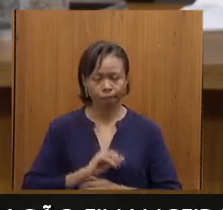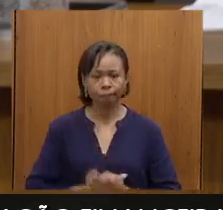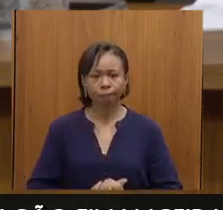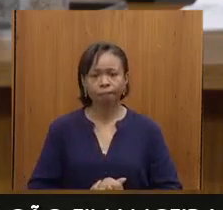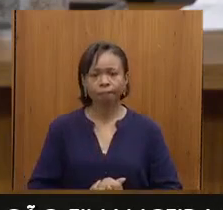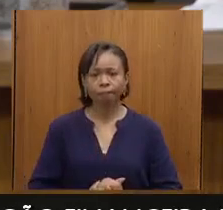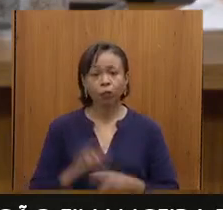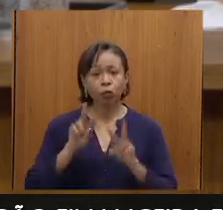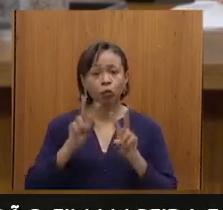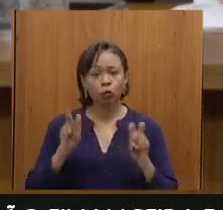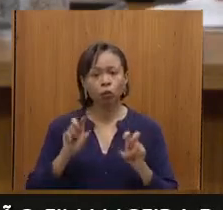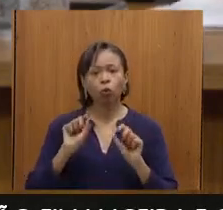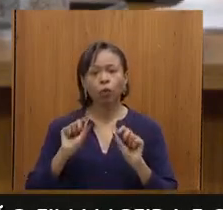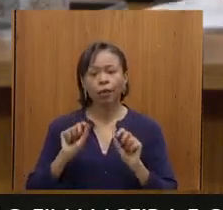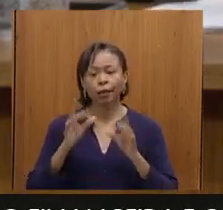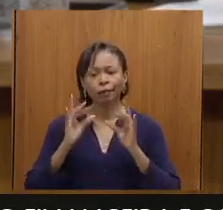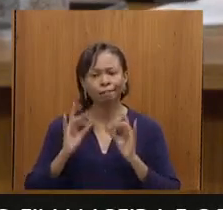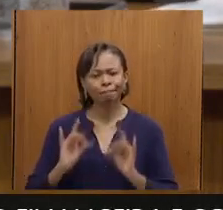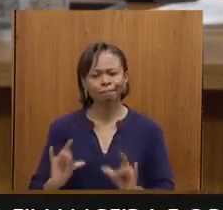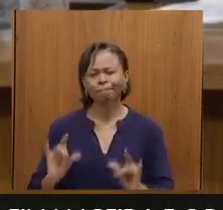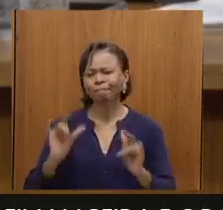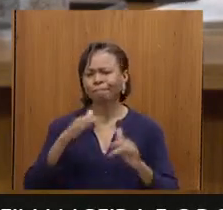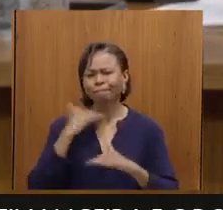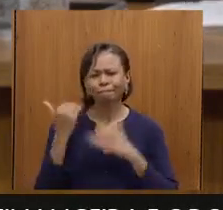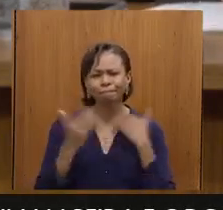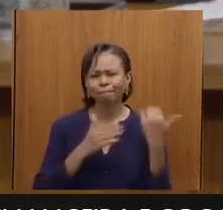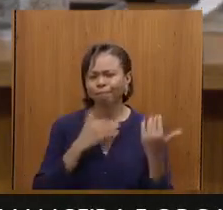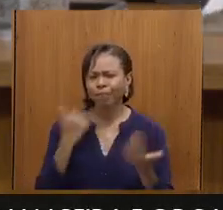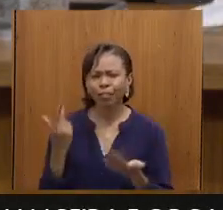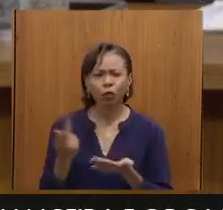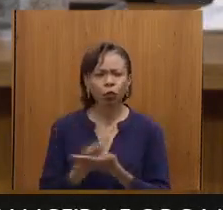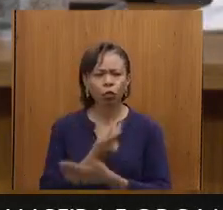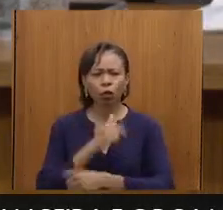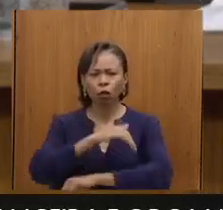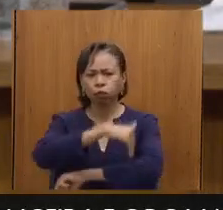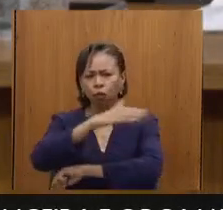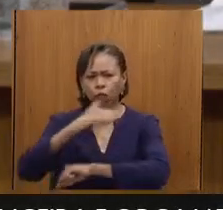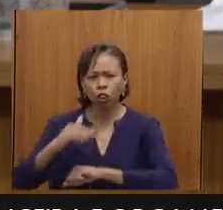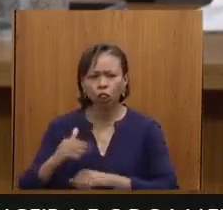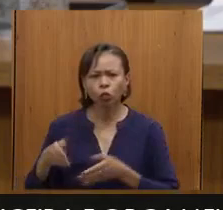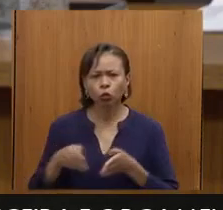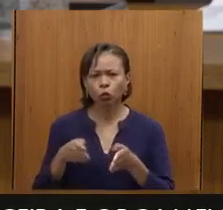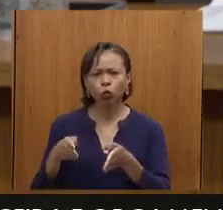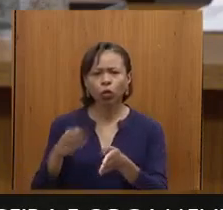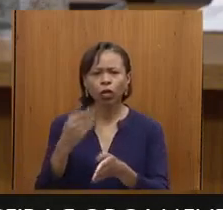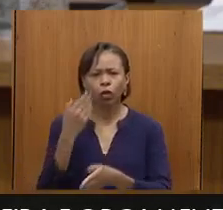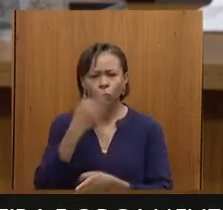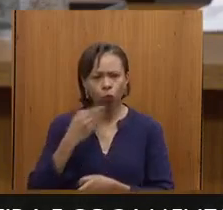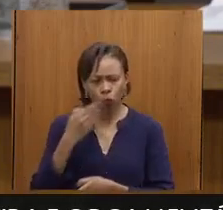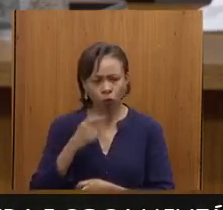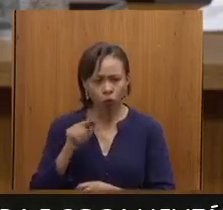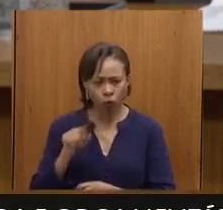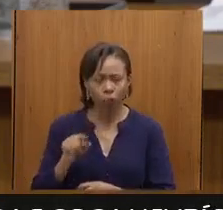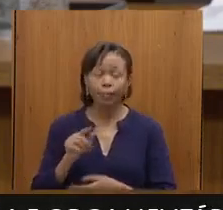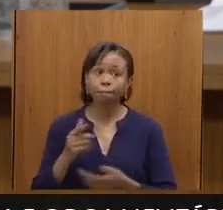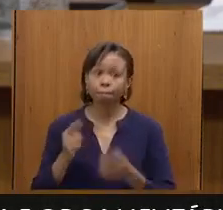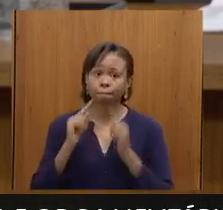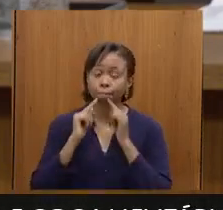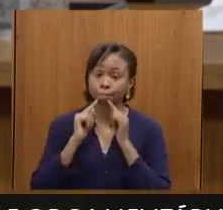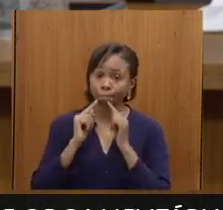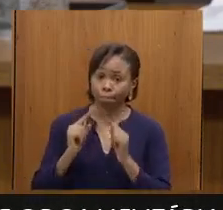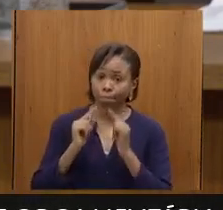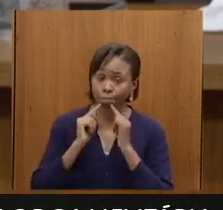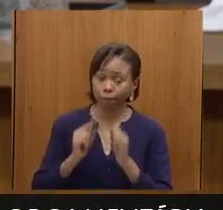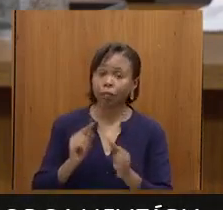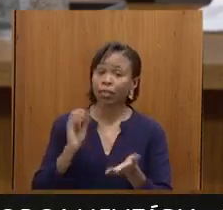relação à tragédia de Brumadinho, tragédia do Rio Doce, a crítica que é feita em relação à